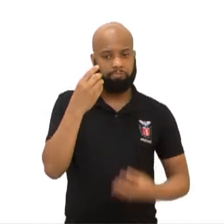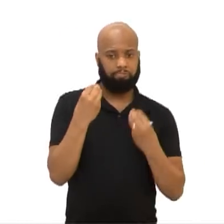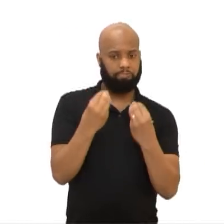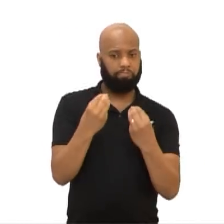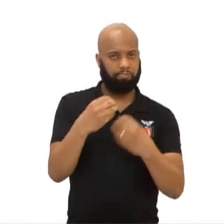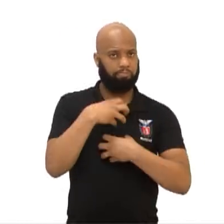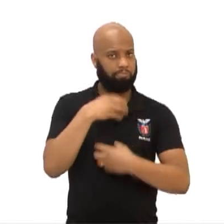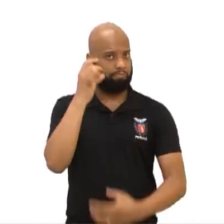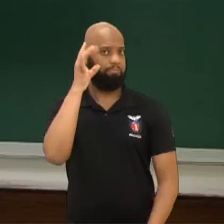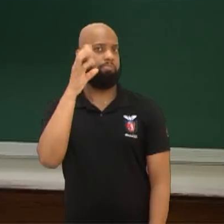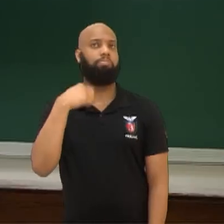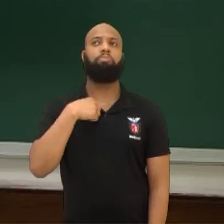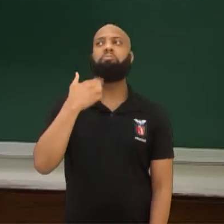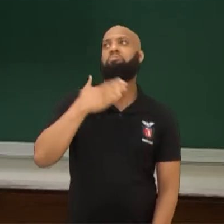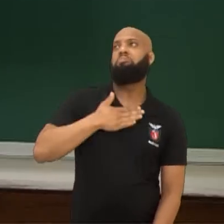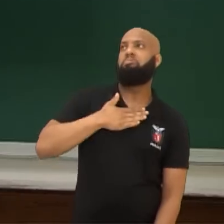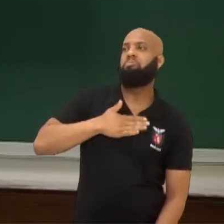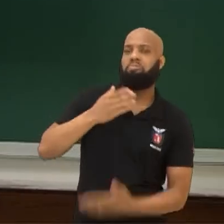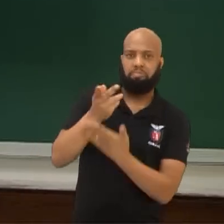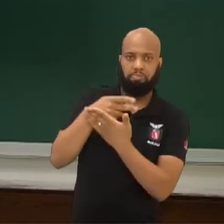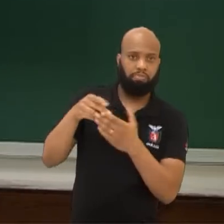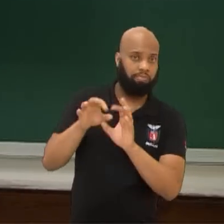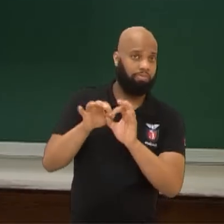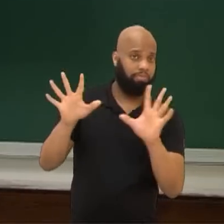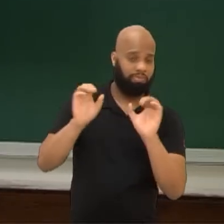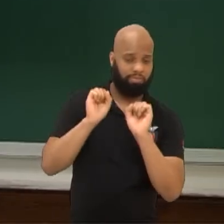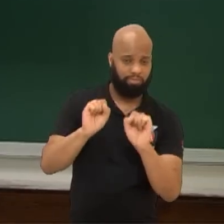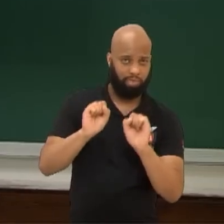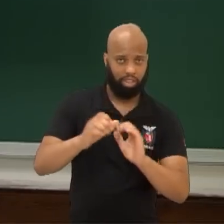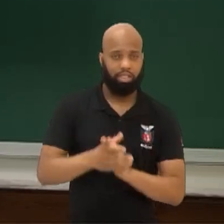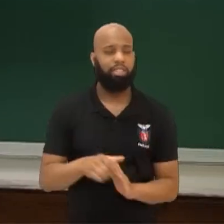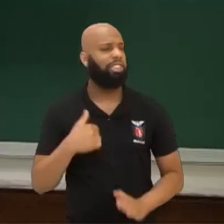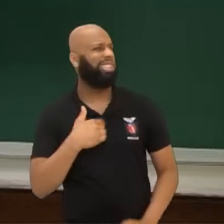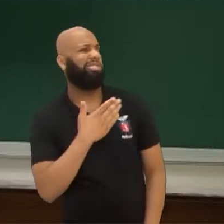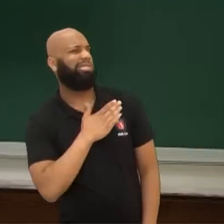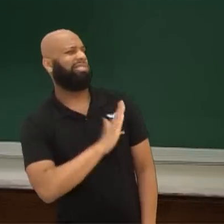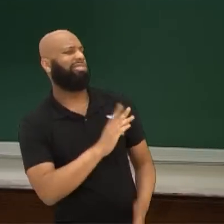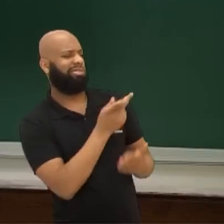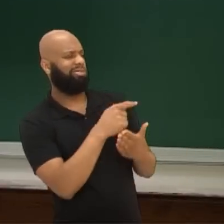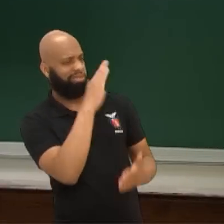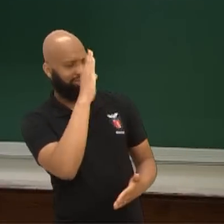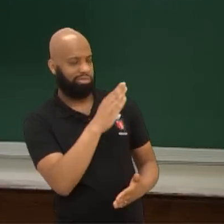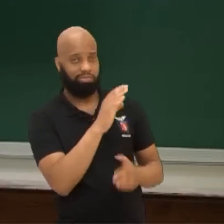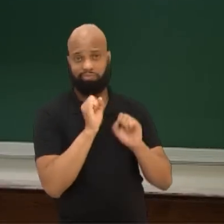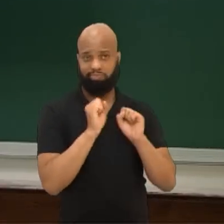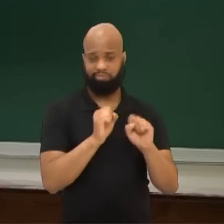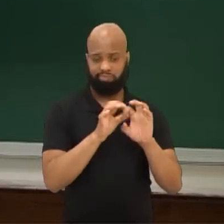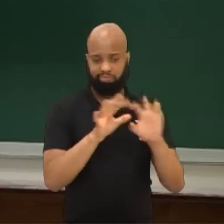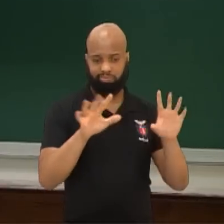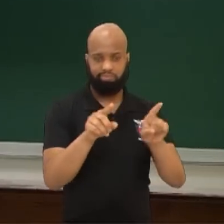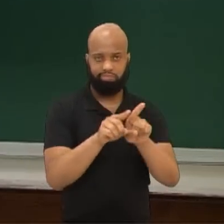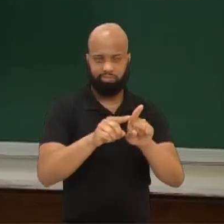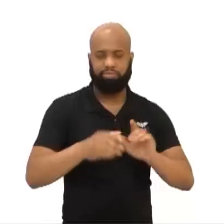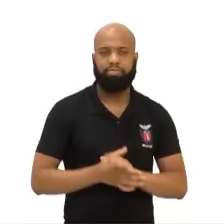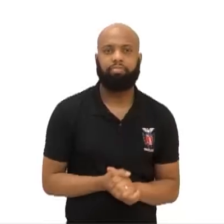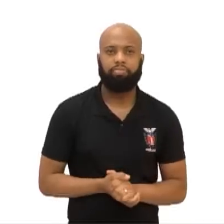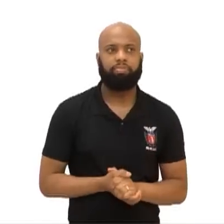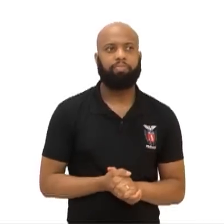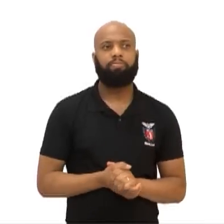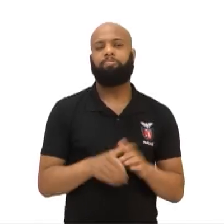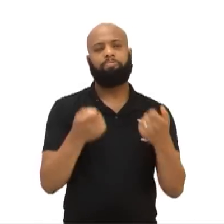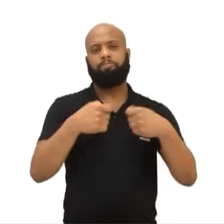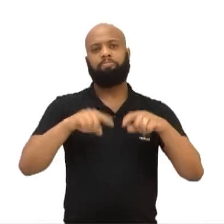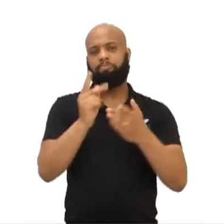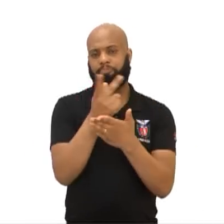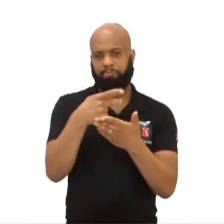fica mais fácil. Ah, professora, eu gosto de desenhar. Ok, você desenha. Não, eu vou fazer direto, como você preferir. Então não é